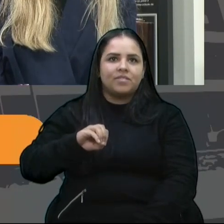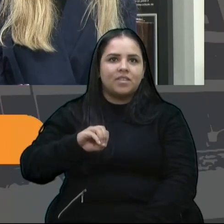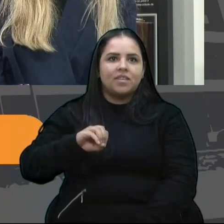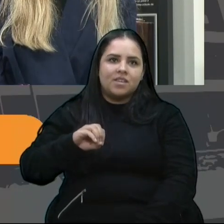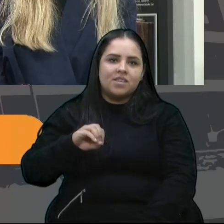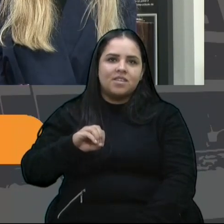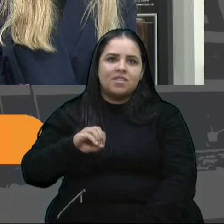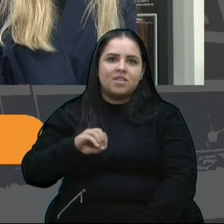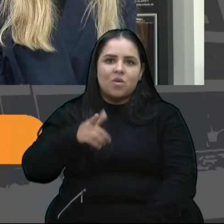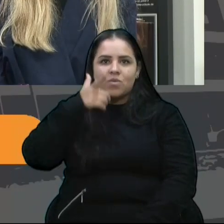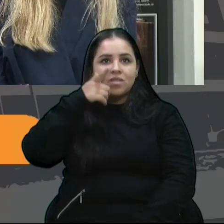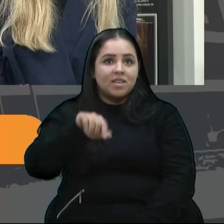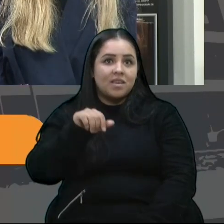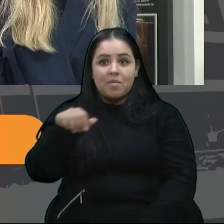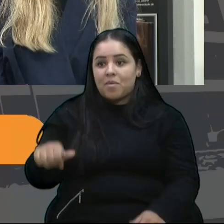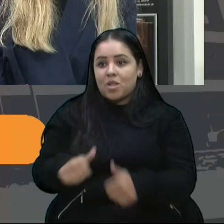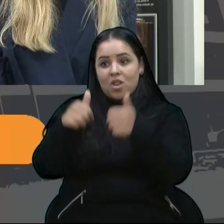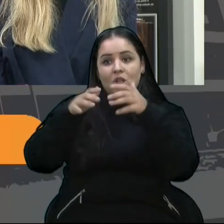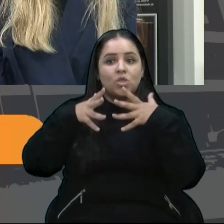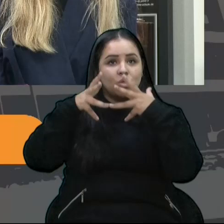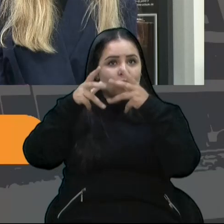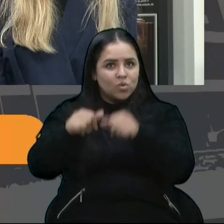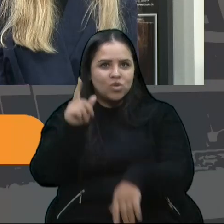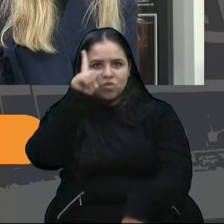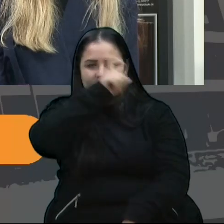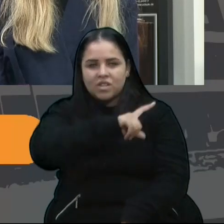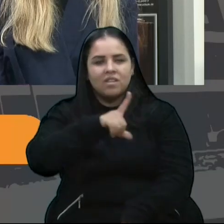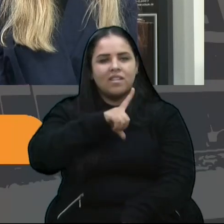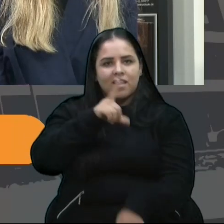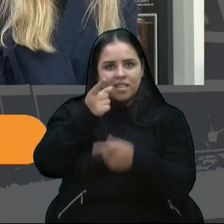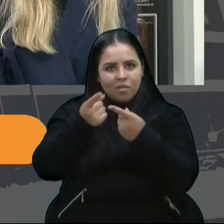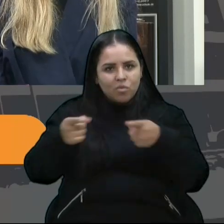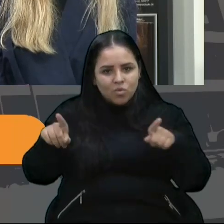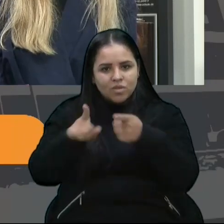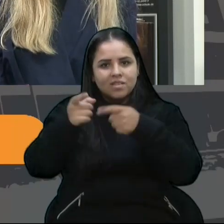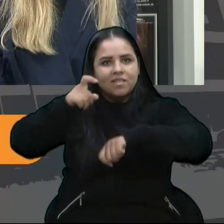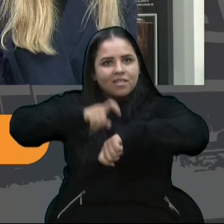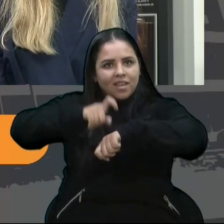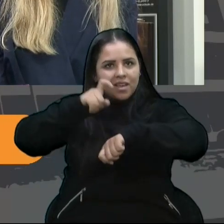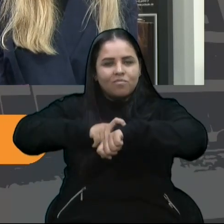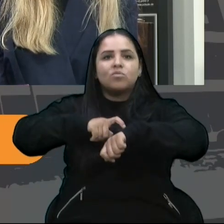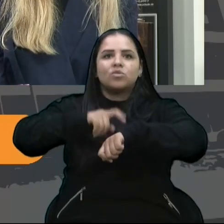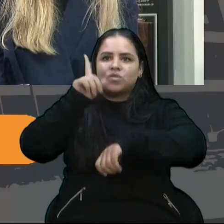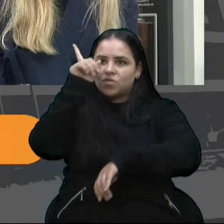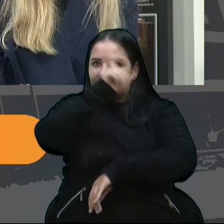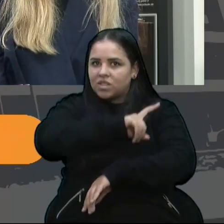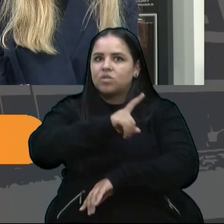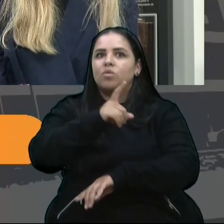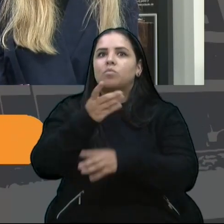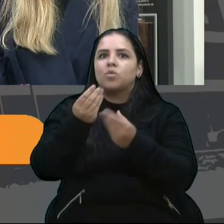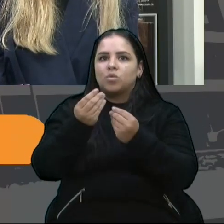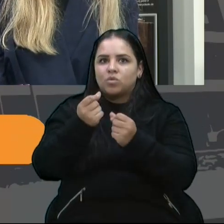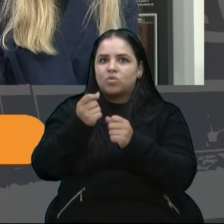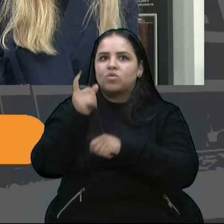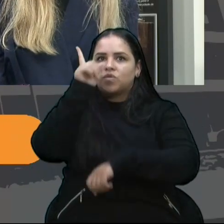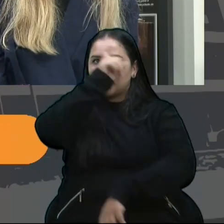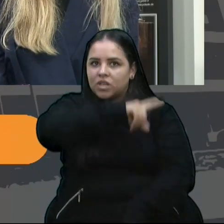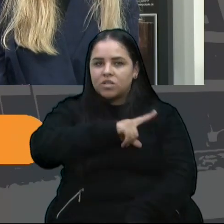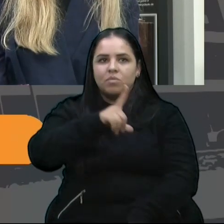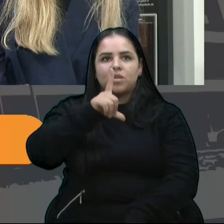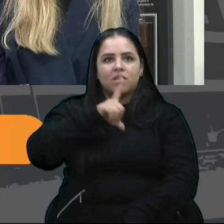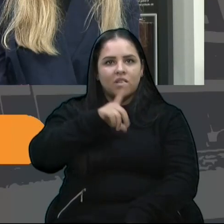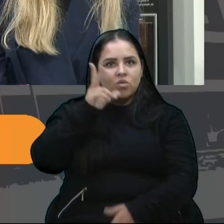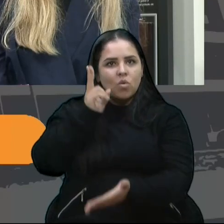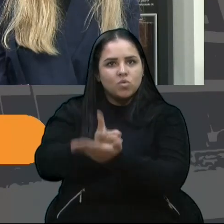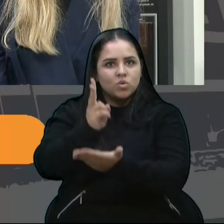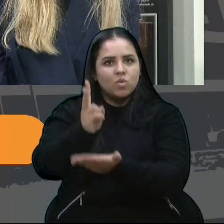toda a dificuldade, né, da música nesse momento, assim, dificuldade enorme, né, para o pessoal se manter e tal. A gente